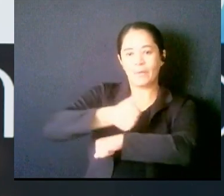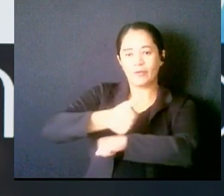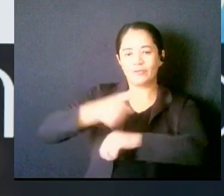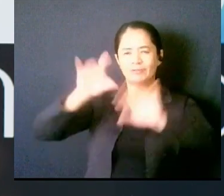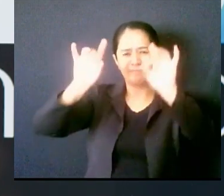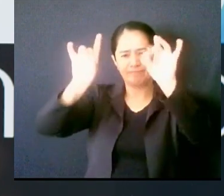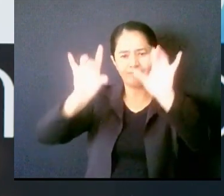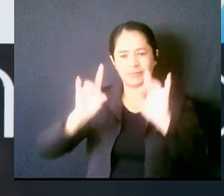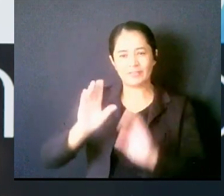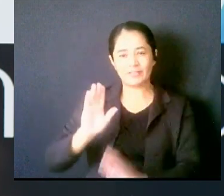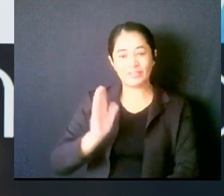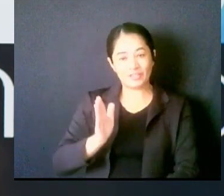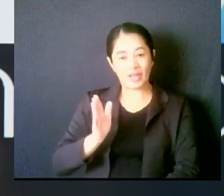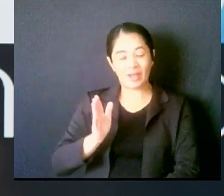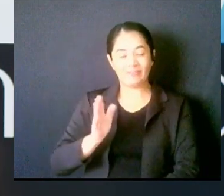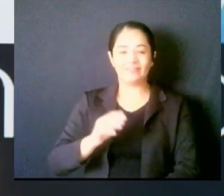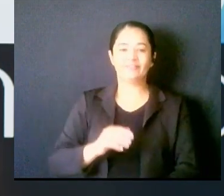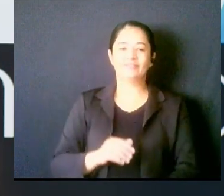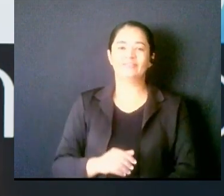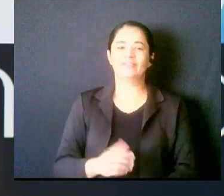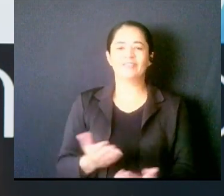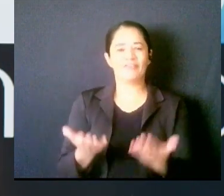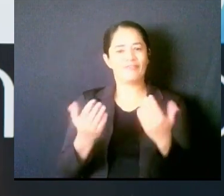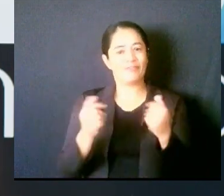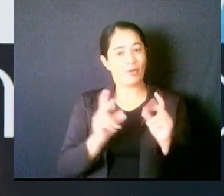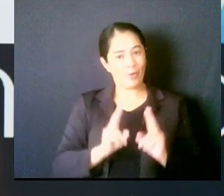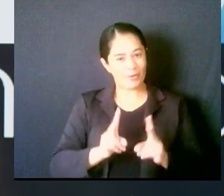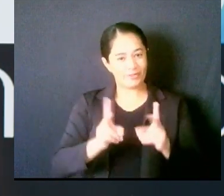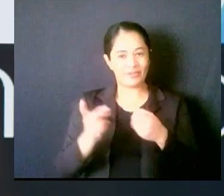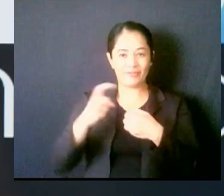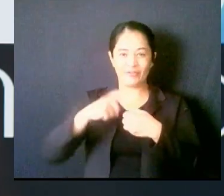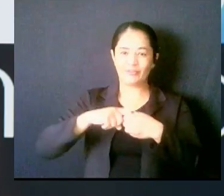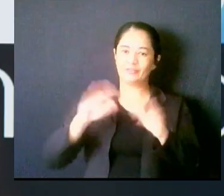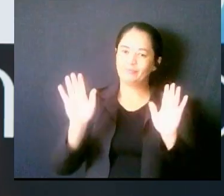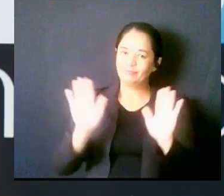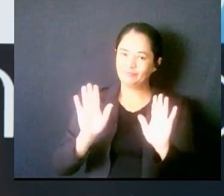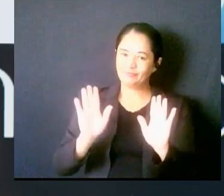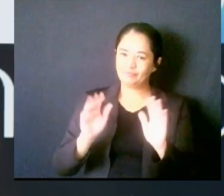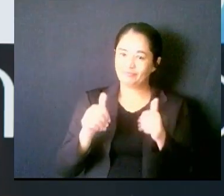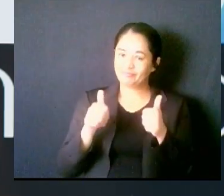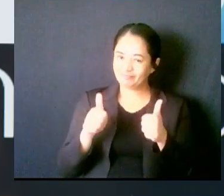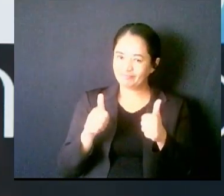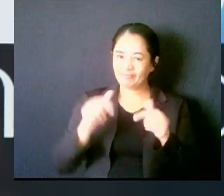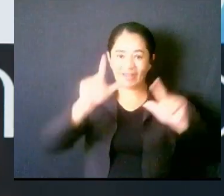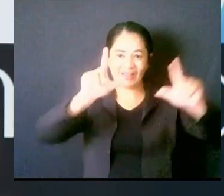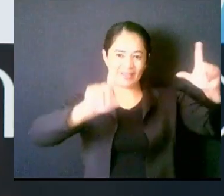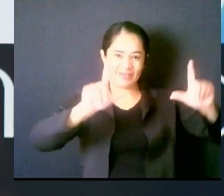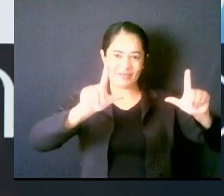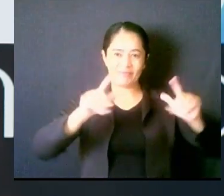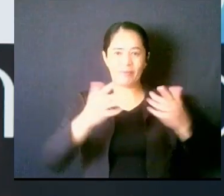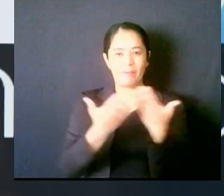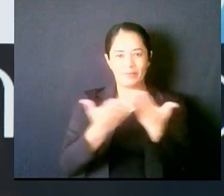do break, fica com a gente, voltamos já já, Estúdio Câmara no ar para você.